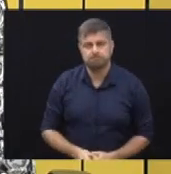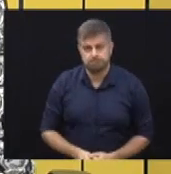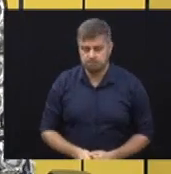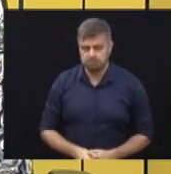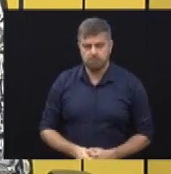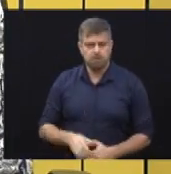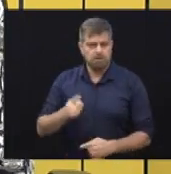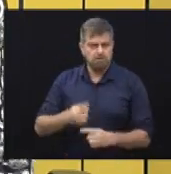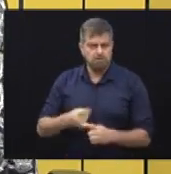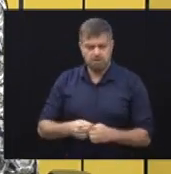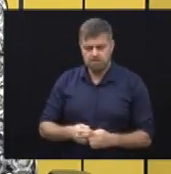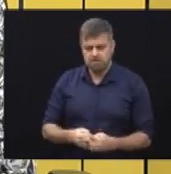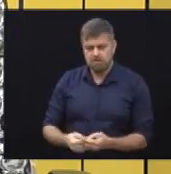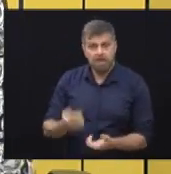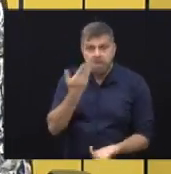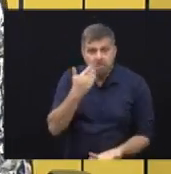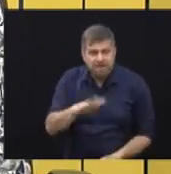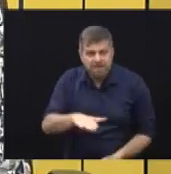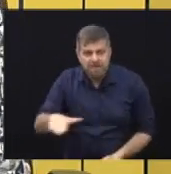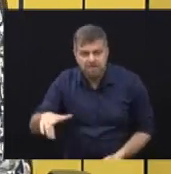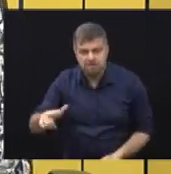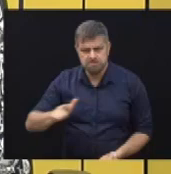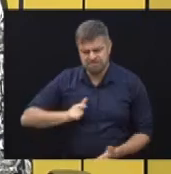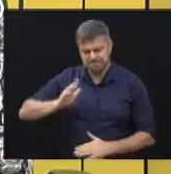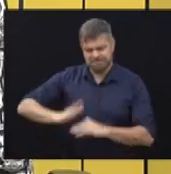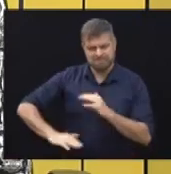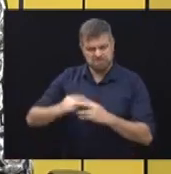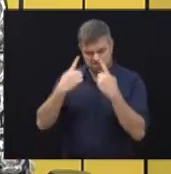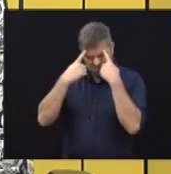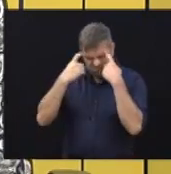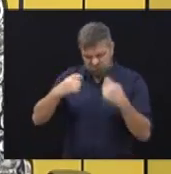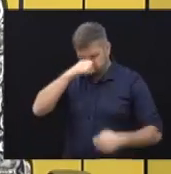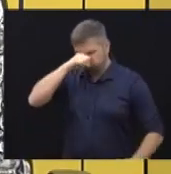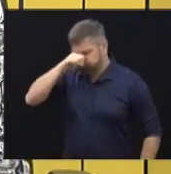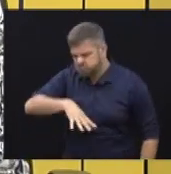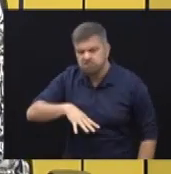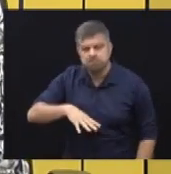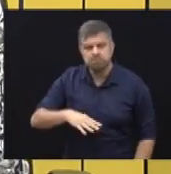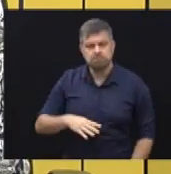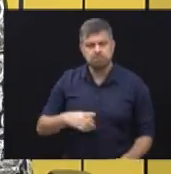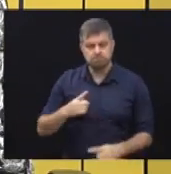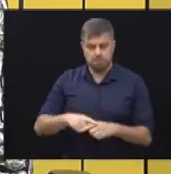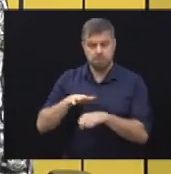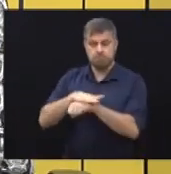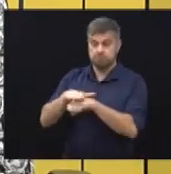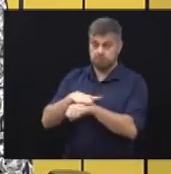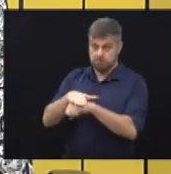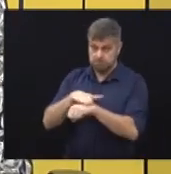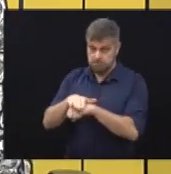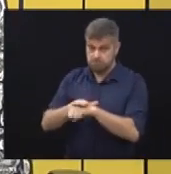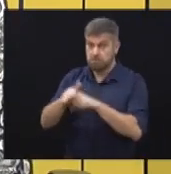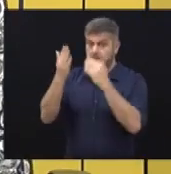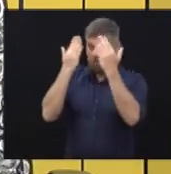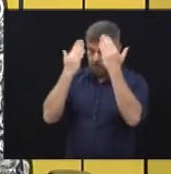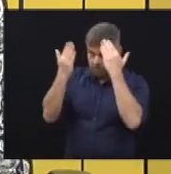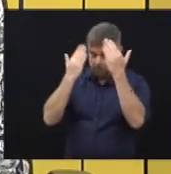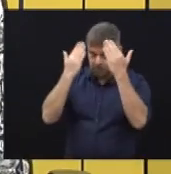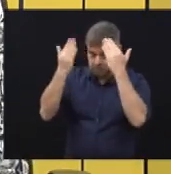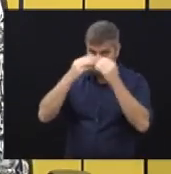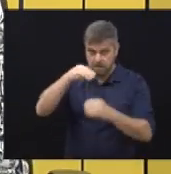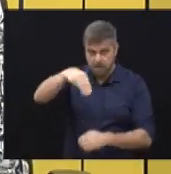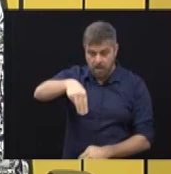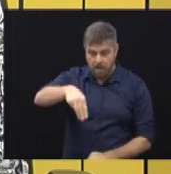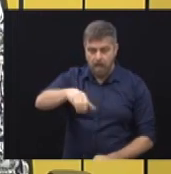que leva uma criança, uma pessoa ainda na flor da idade, a ter determinados hábitos? É o que conversamos com a